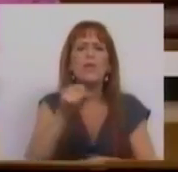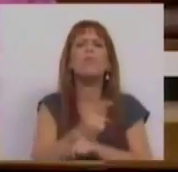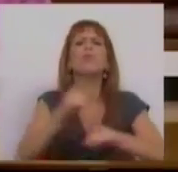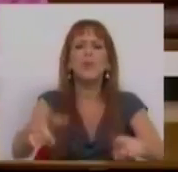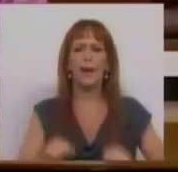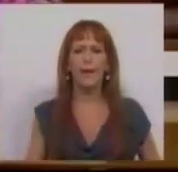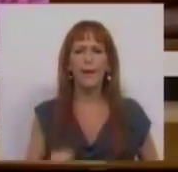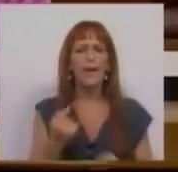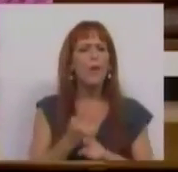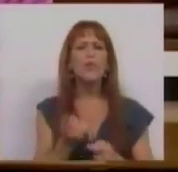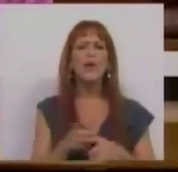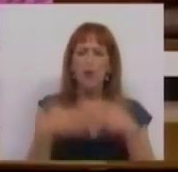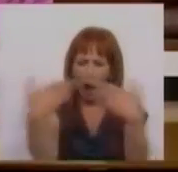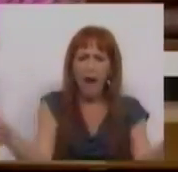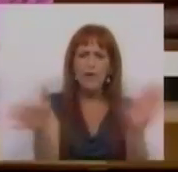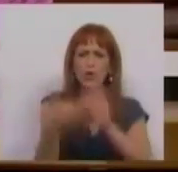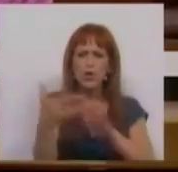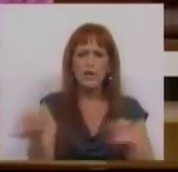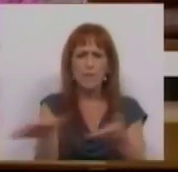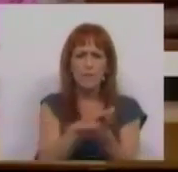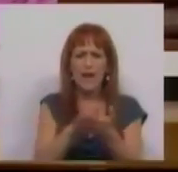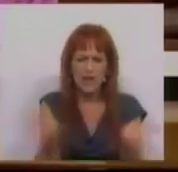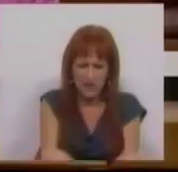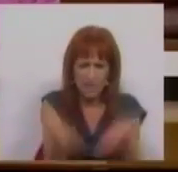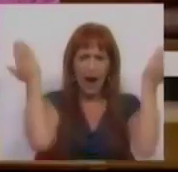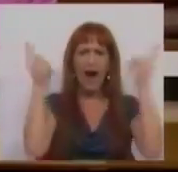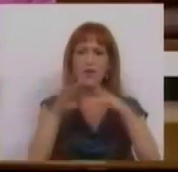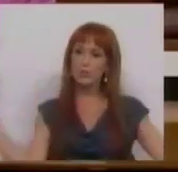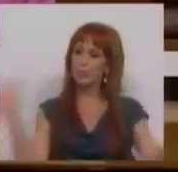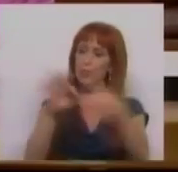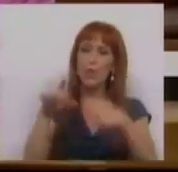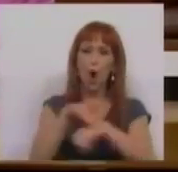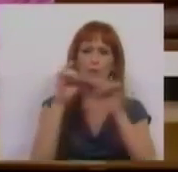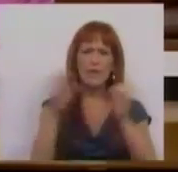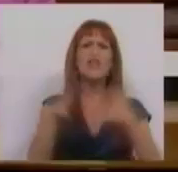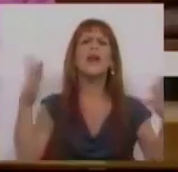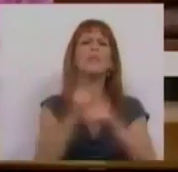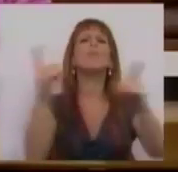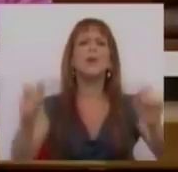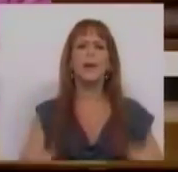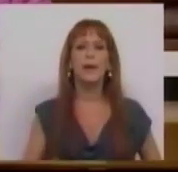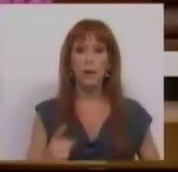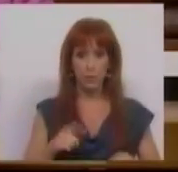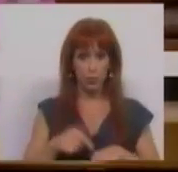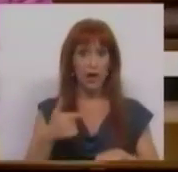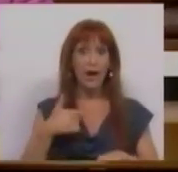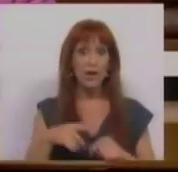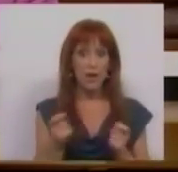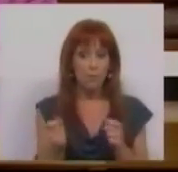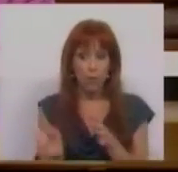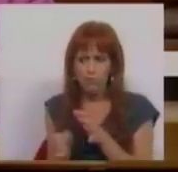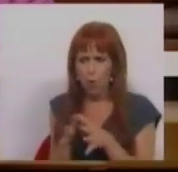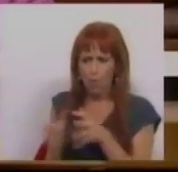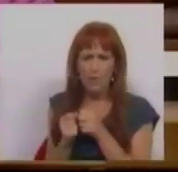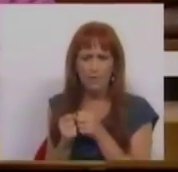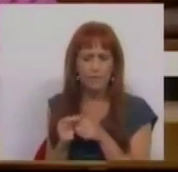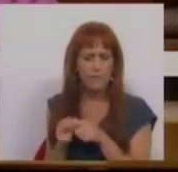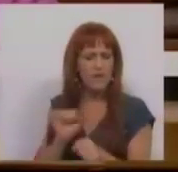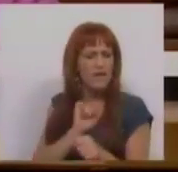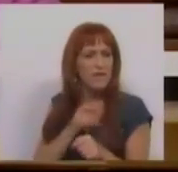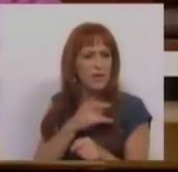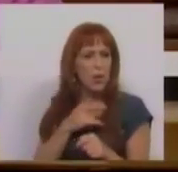situação. Porque não abriram mais urgências básicas articuladas com os grandes hospitais. Porque quiseram poupar à custa